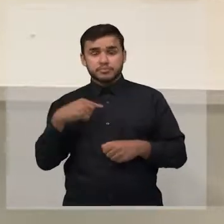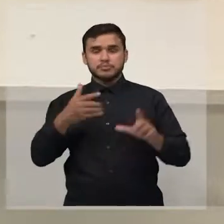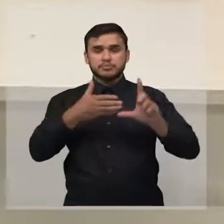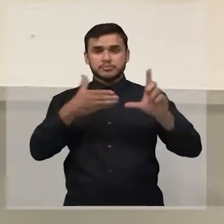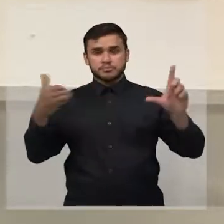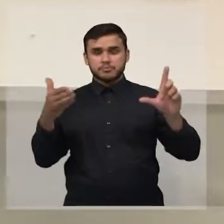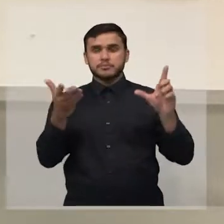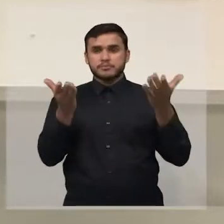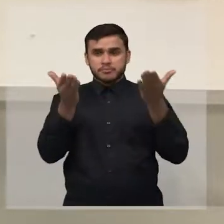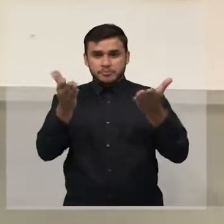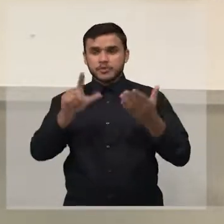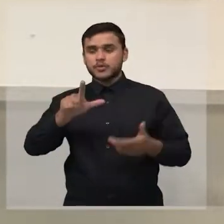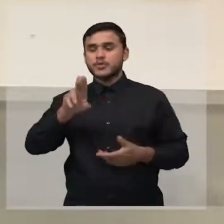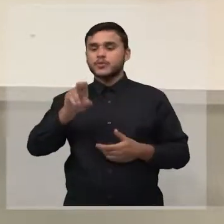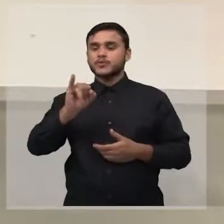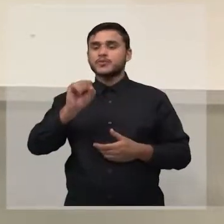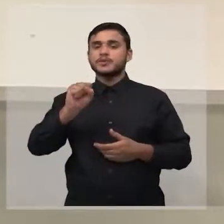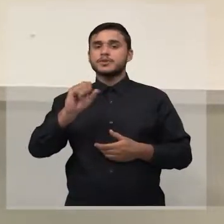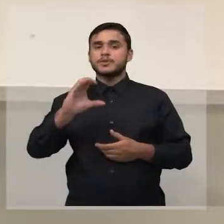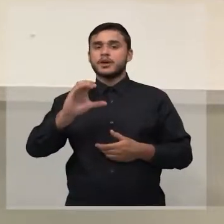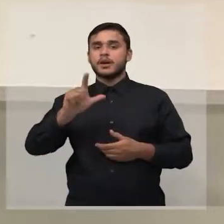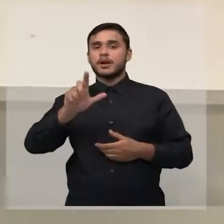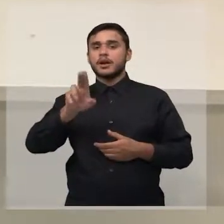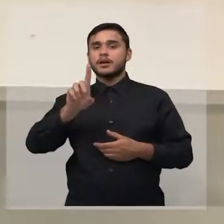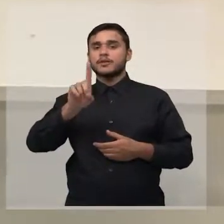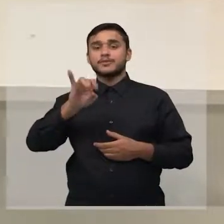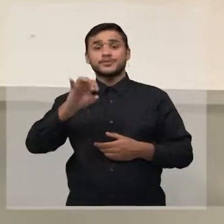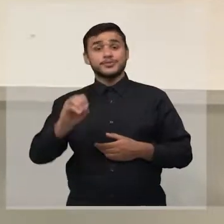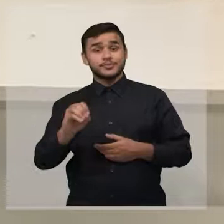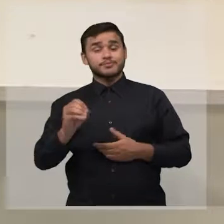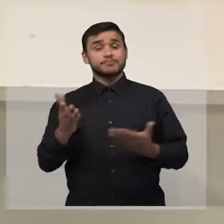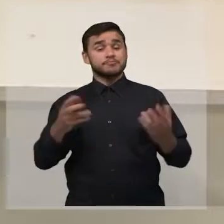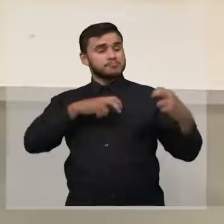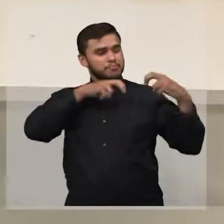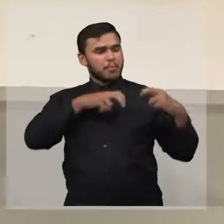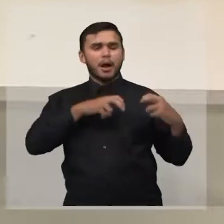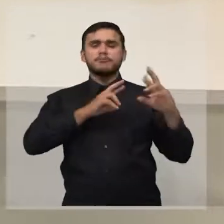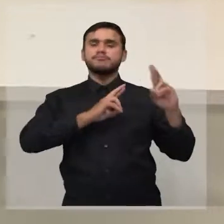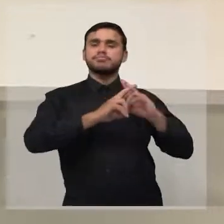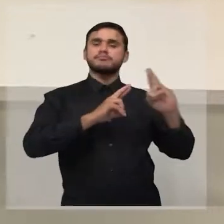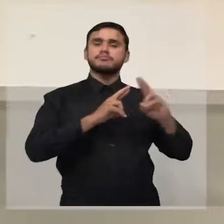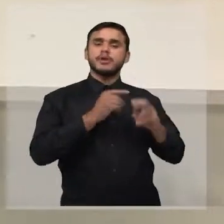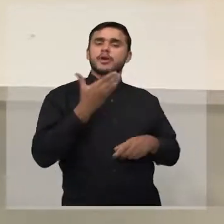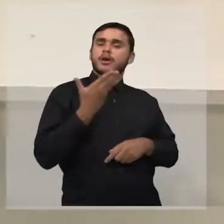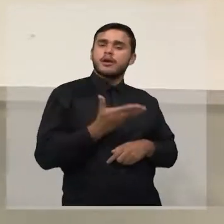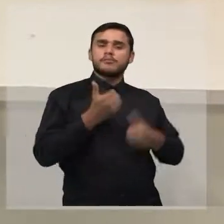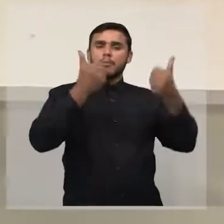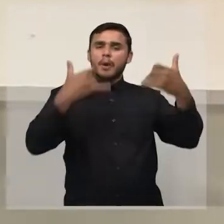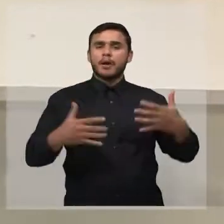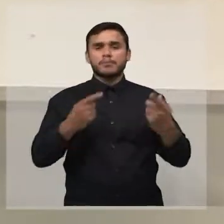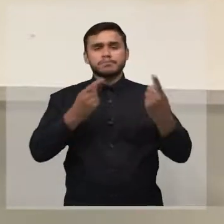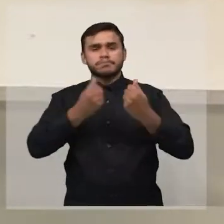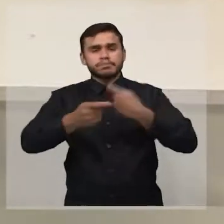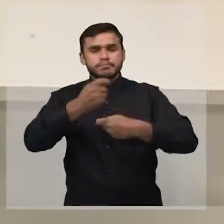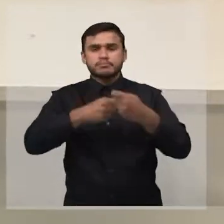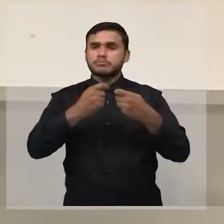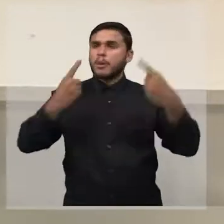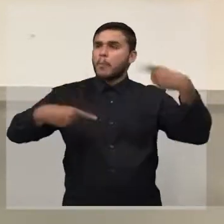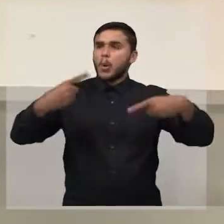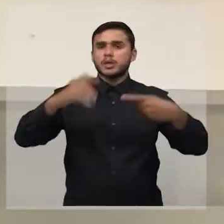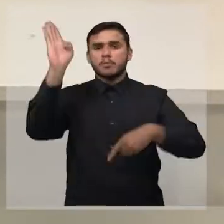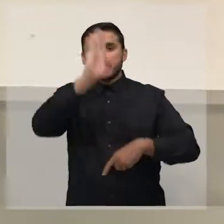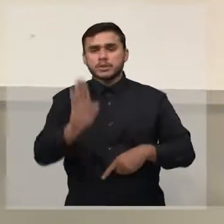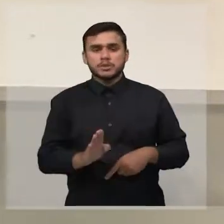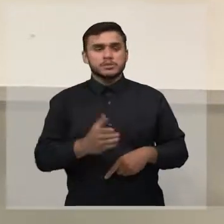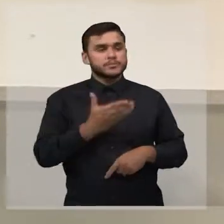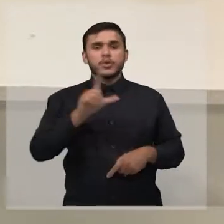Cláudio Ferreira Barbosa, né, análise de conjuntura da política, da economia no país, né, as atualidades. Nós